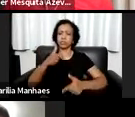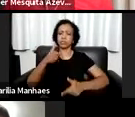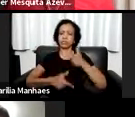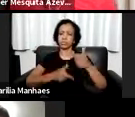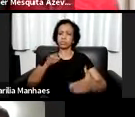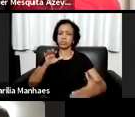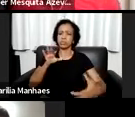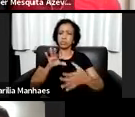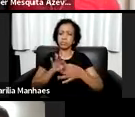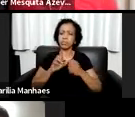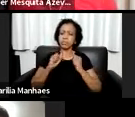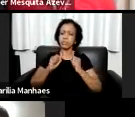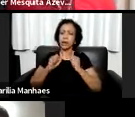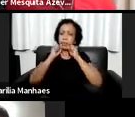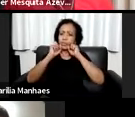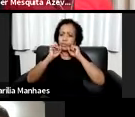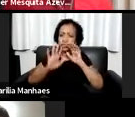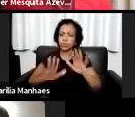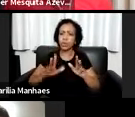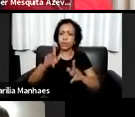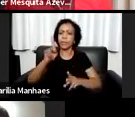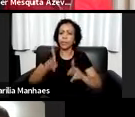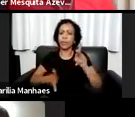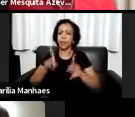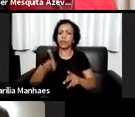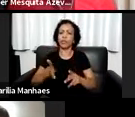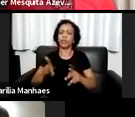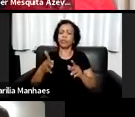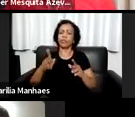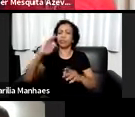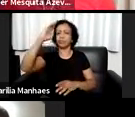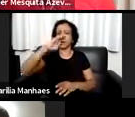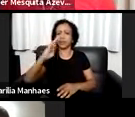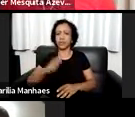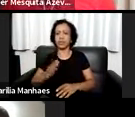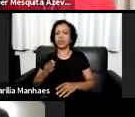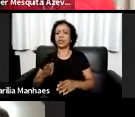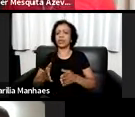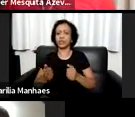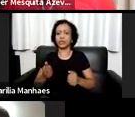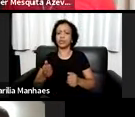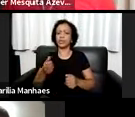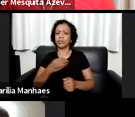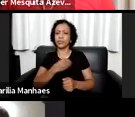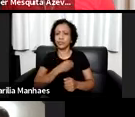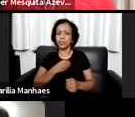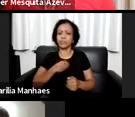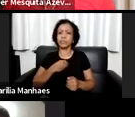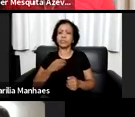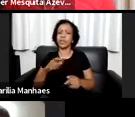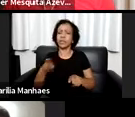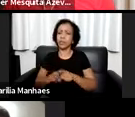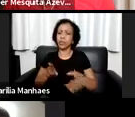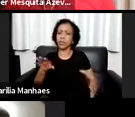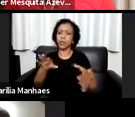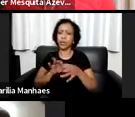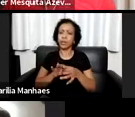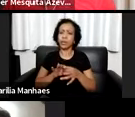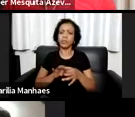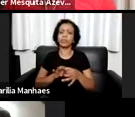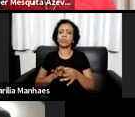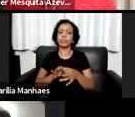do povo brasileiro para um quebrantamento, arrependimento, conversões e reconciliações. A